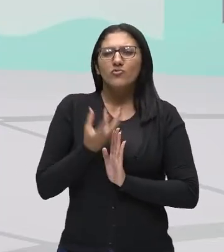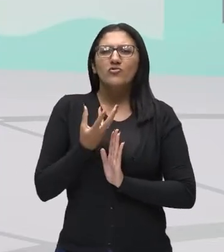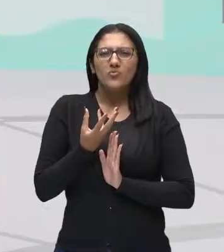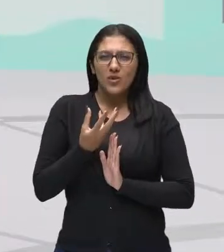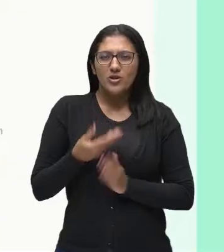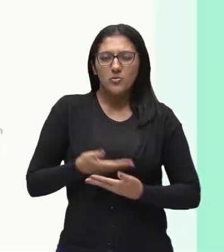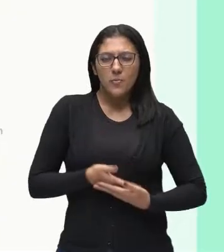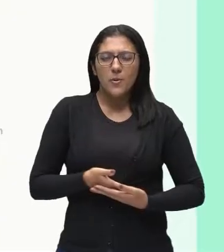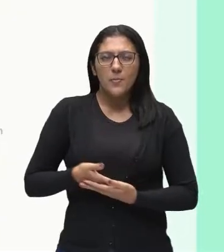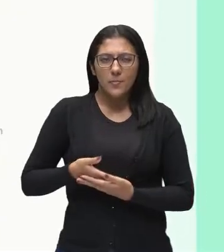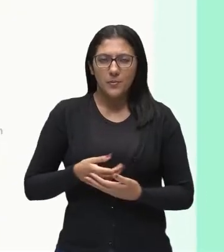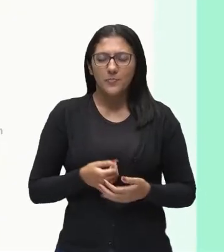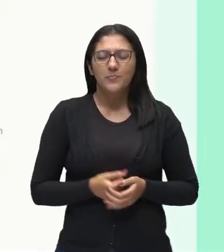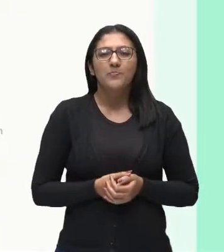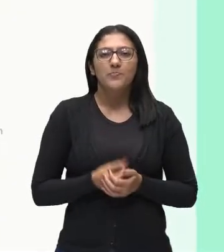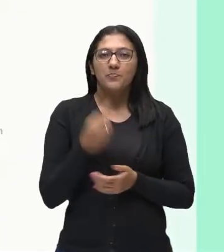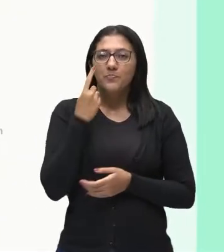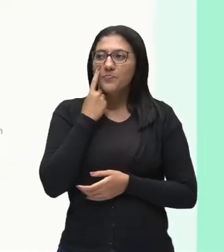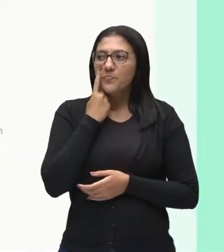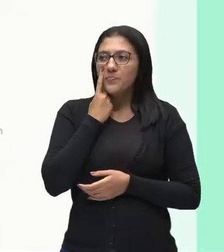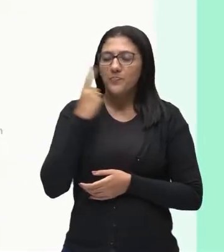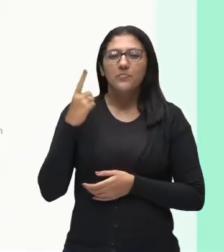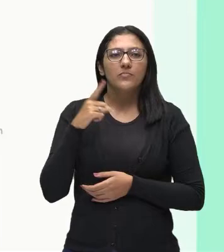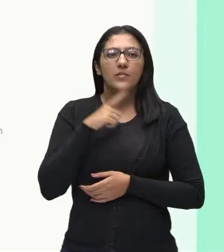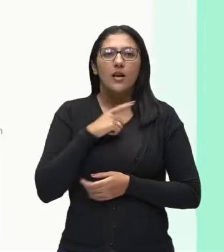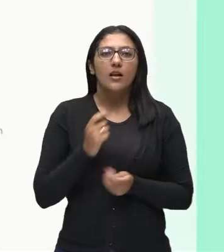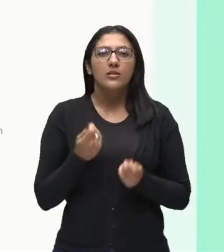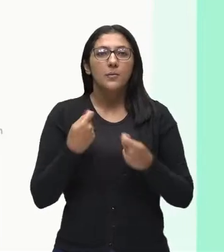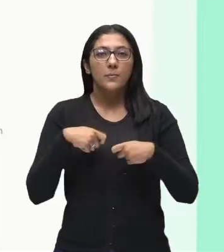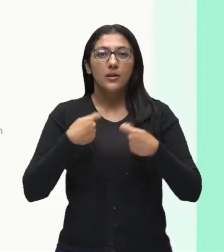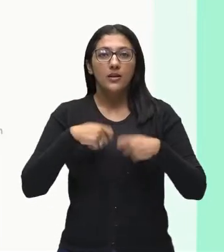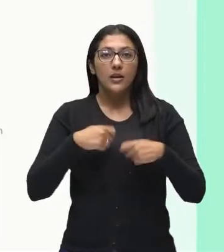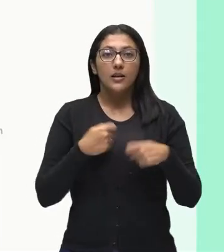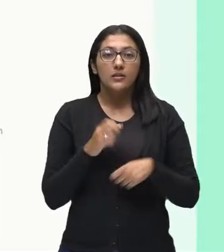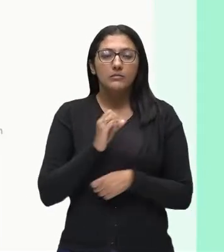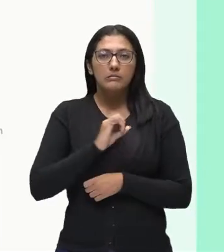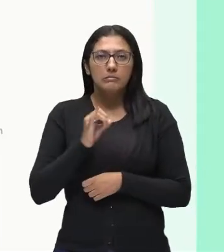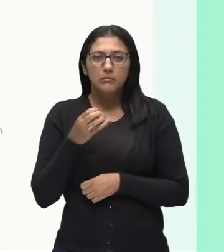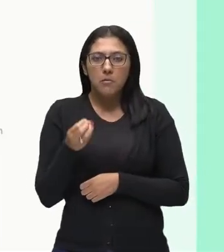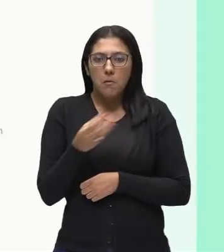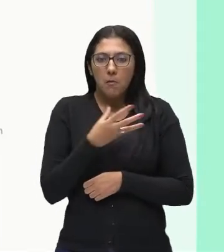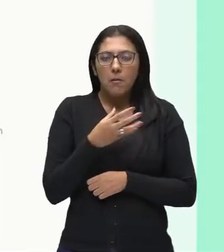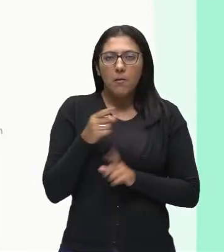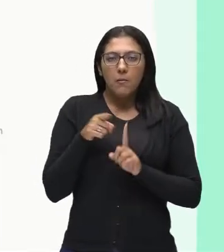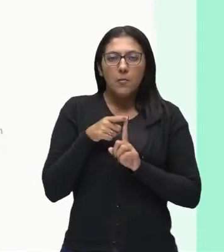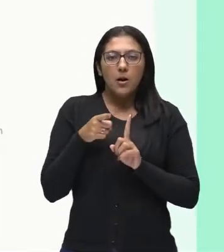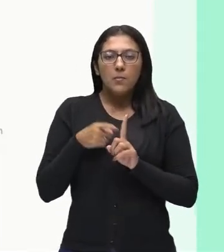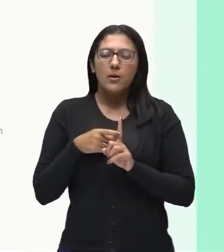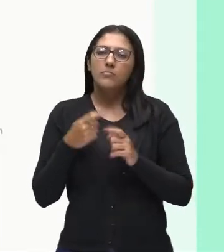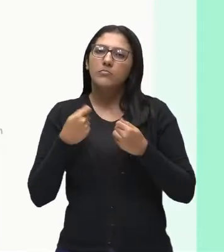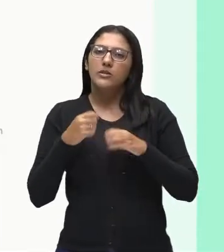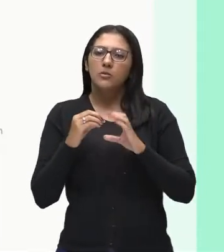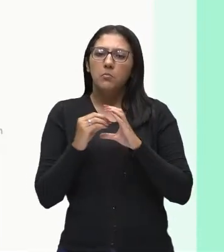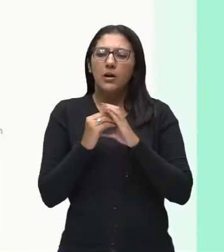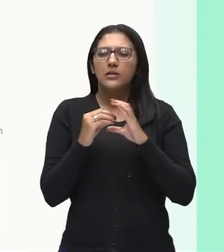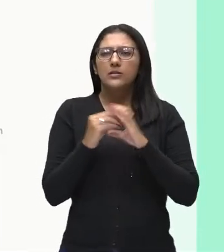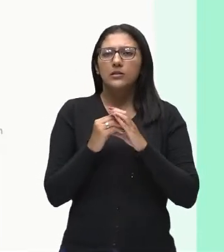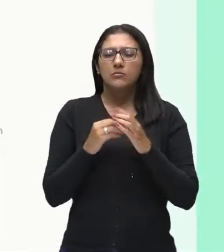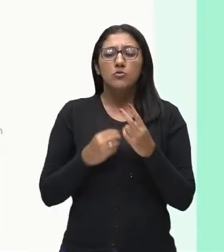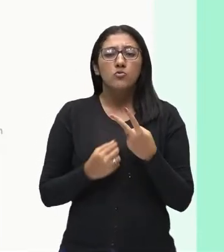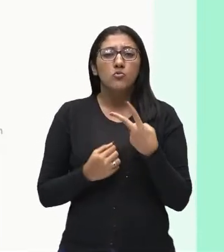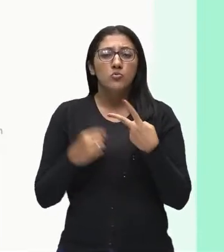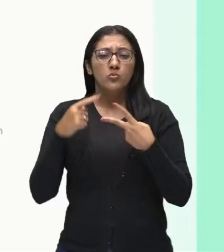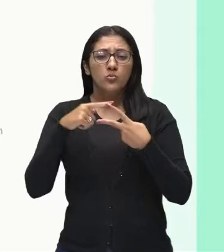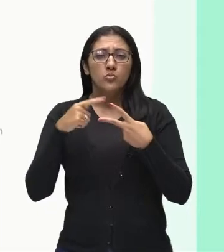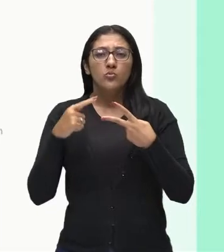vida. Bem, é necessário para que tenha uma nova vida uma célula, melhor, duas células chamadas